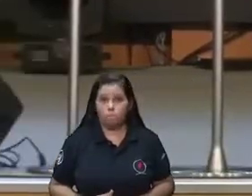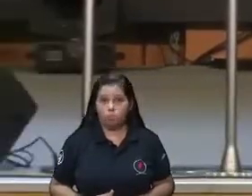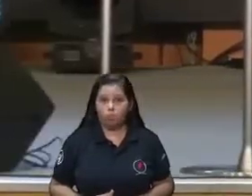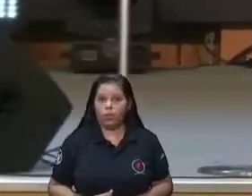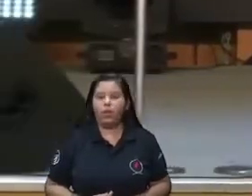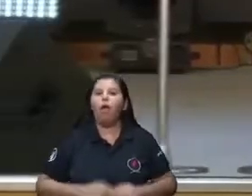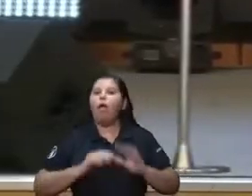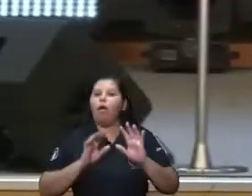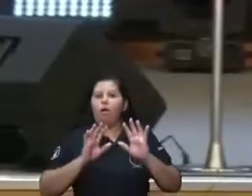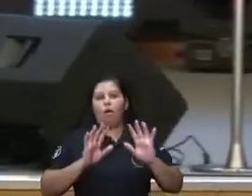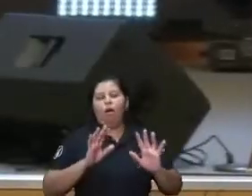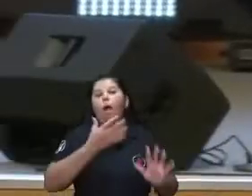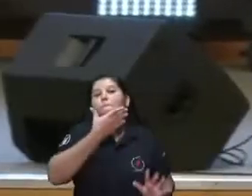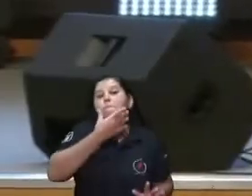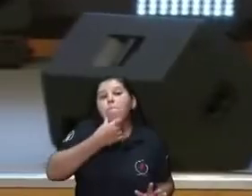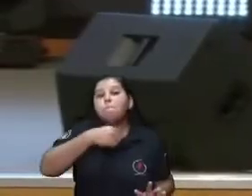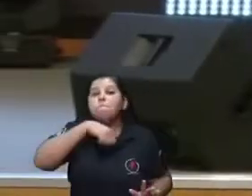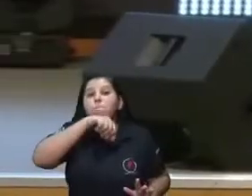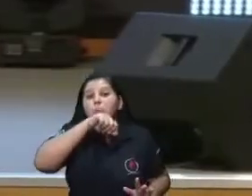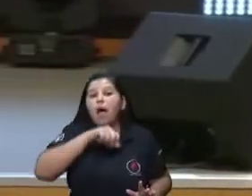Pais naturais,